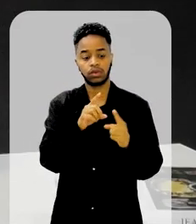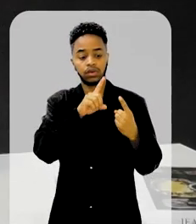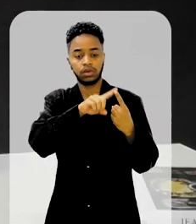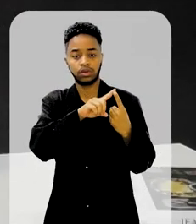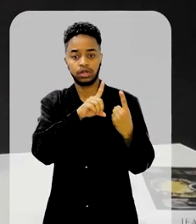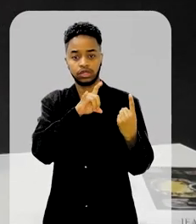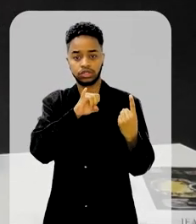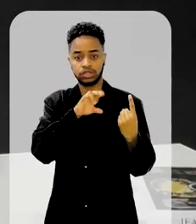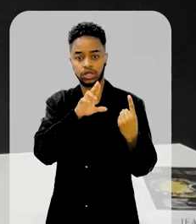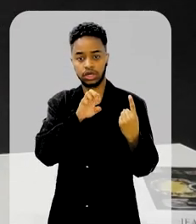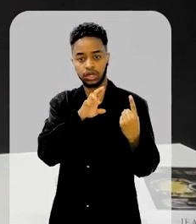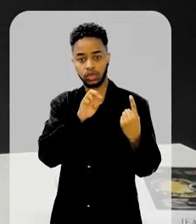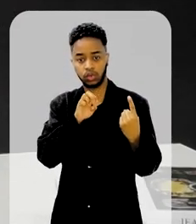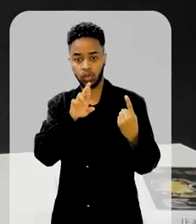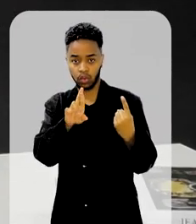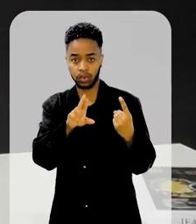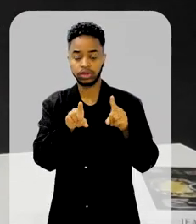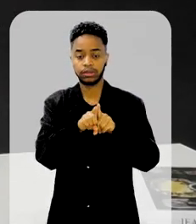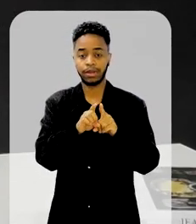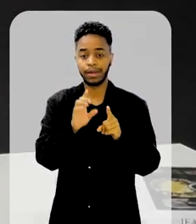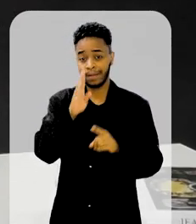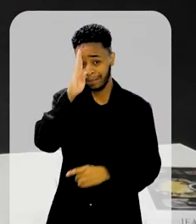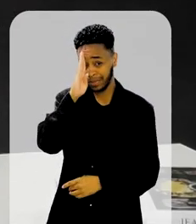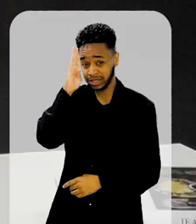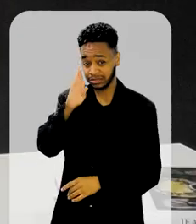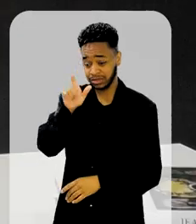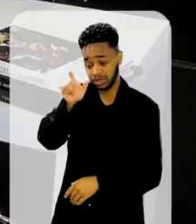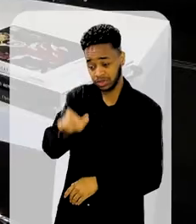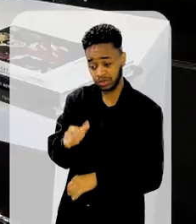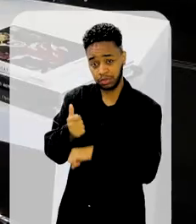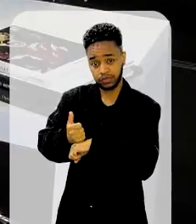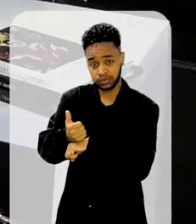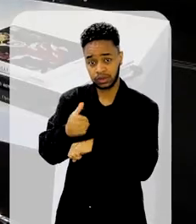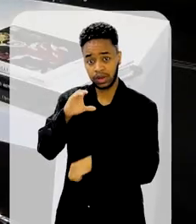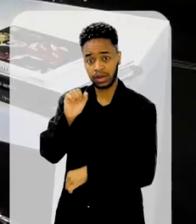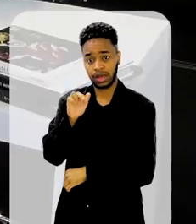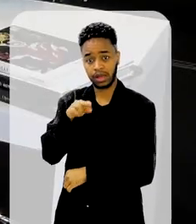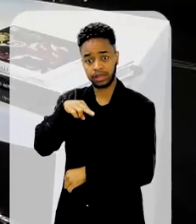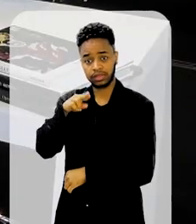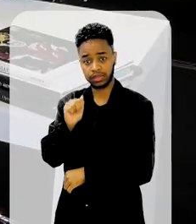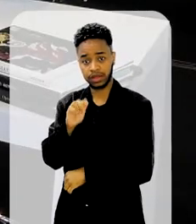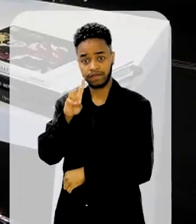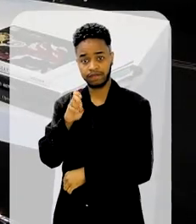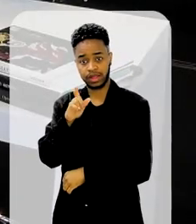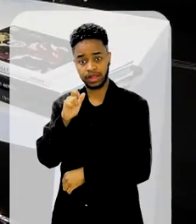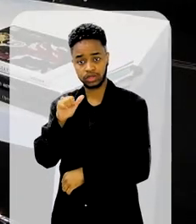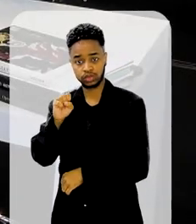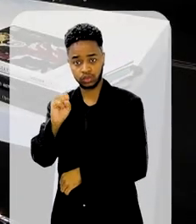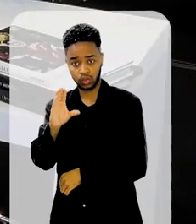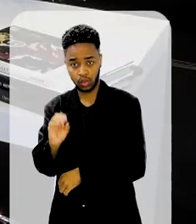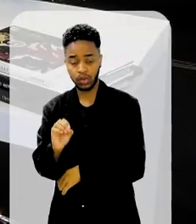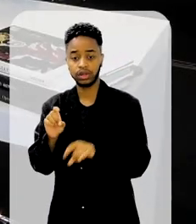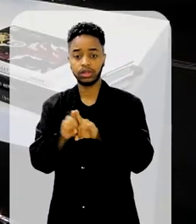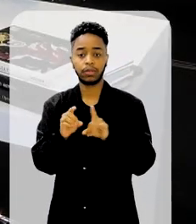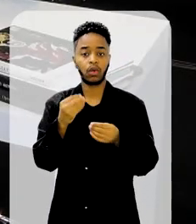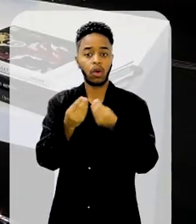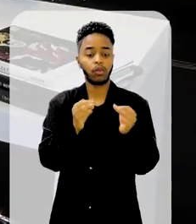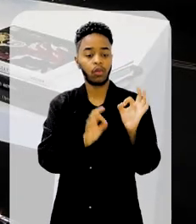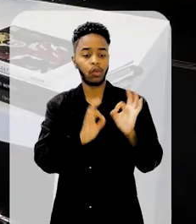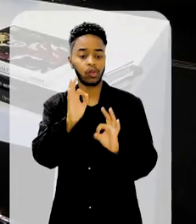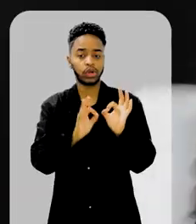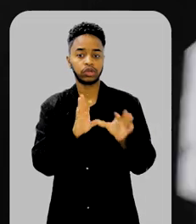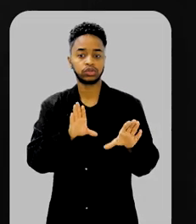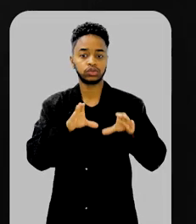de carnaval principalmente com o carnavalo que é a parte que mais me interessa e a direção da escola Mauro fico ainda mais